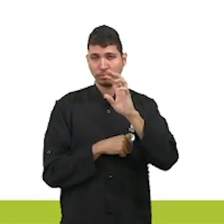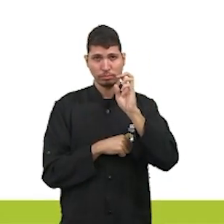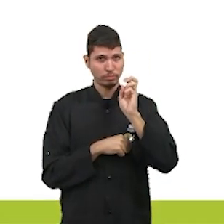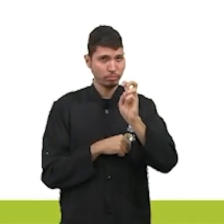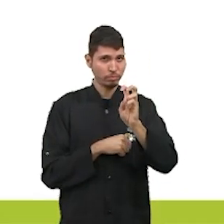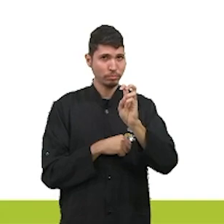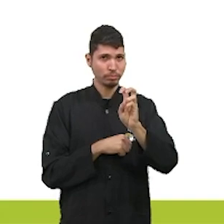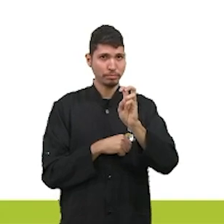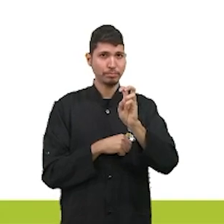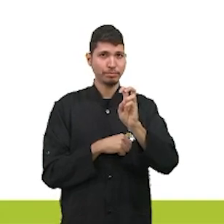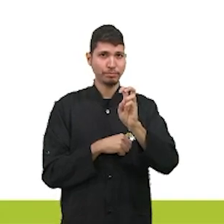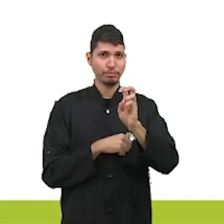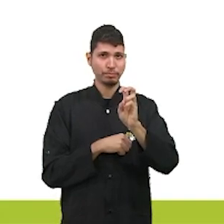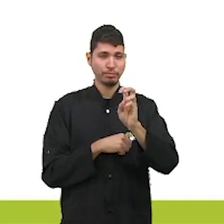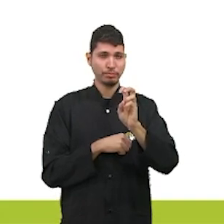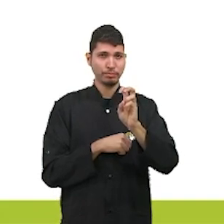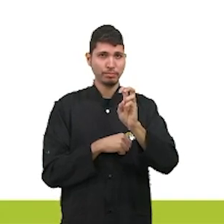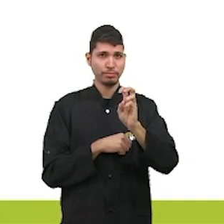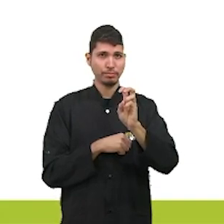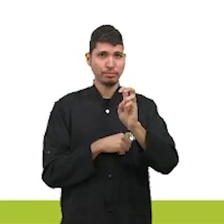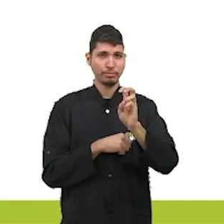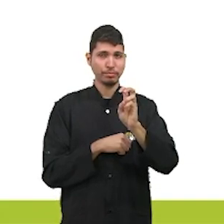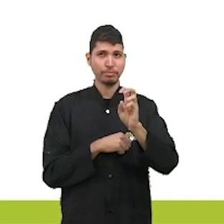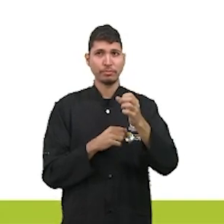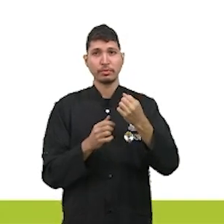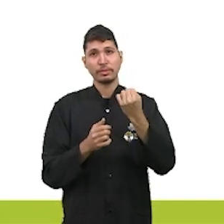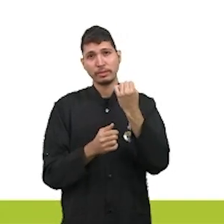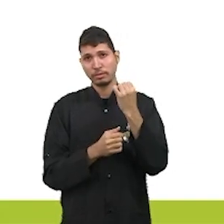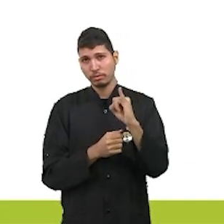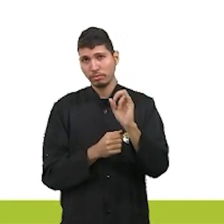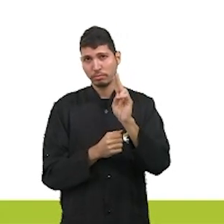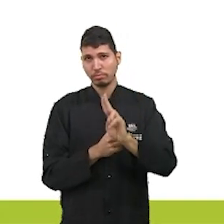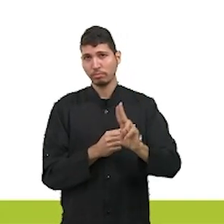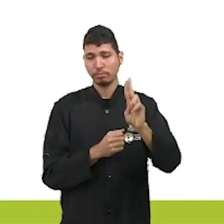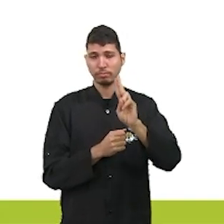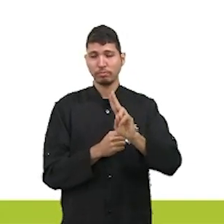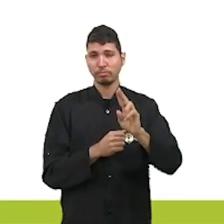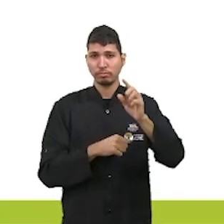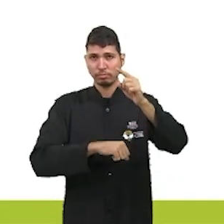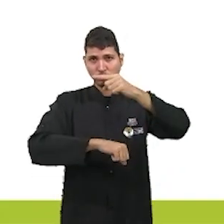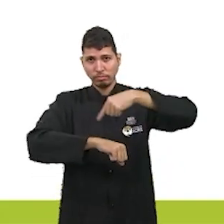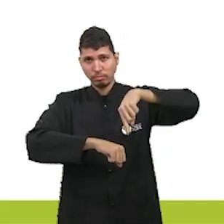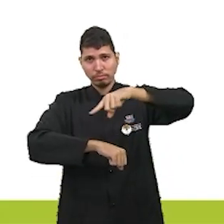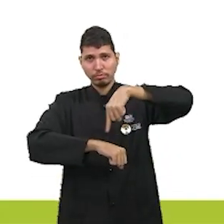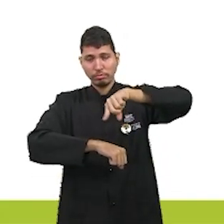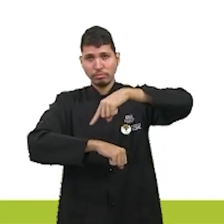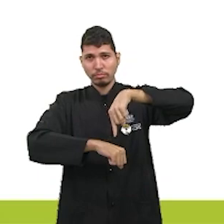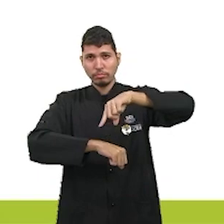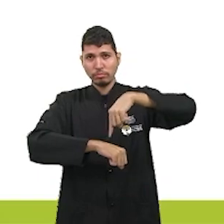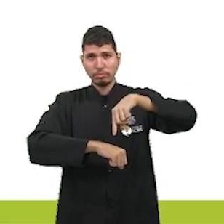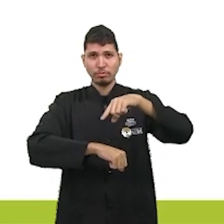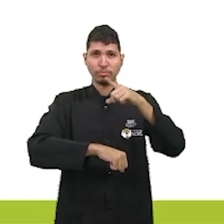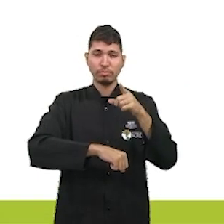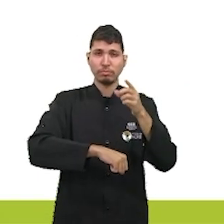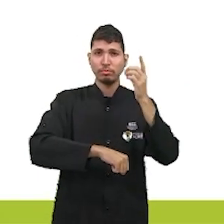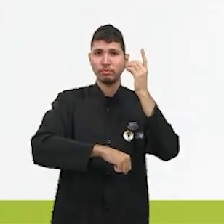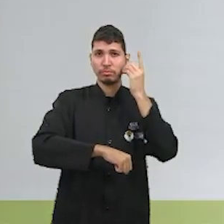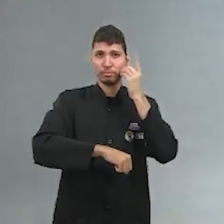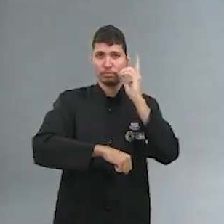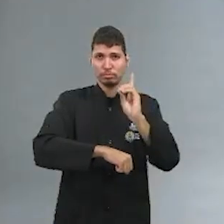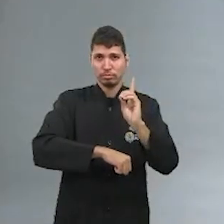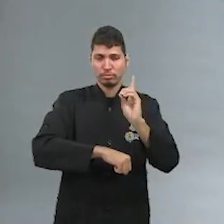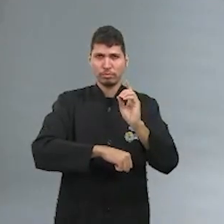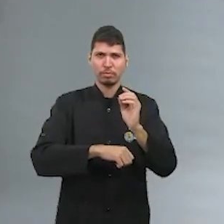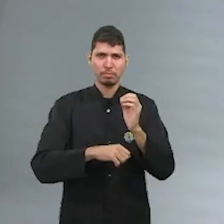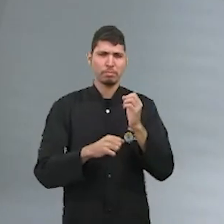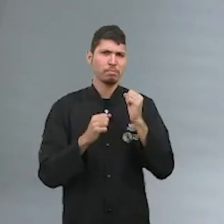embaixo. 5 dias. Só que se em cima eu estou trabalhando com horas e embaixo eu estou trabalhando com dias, eu posso fazer